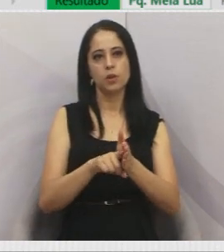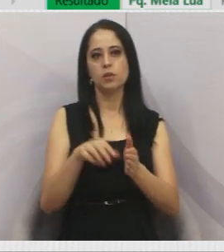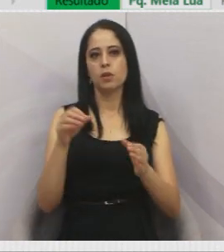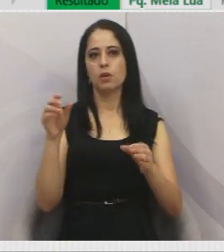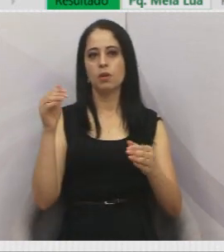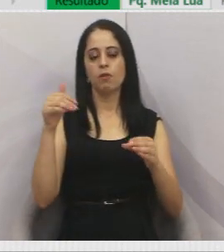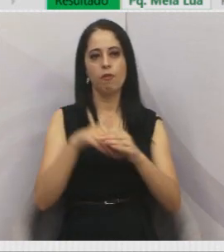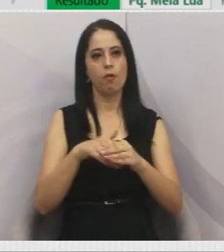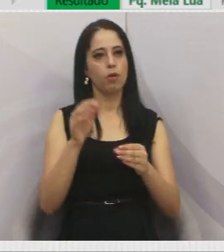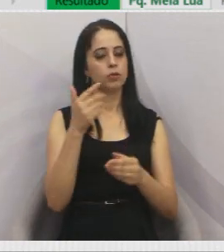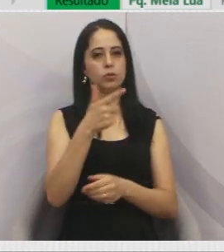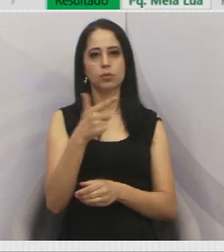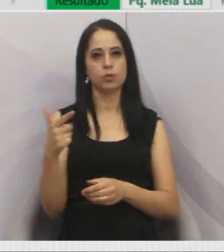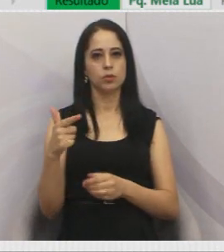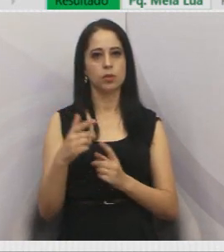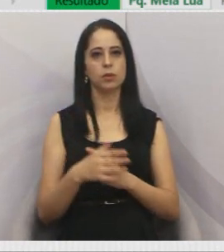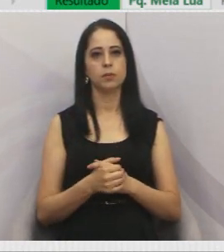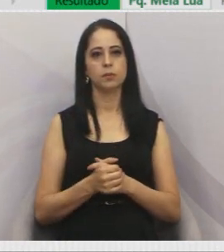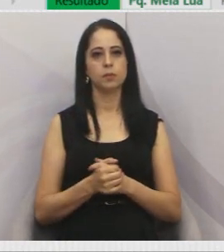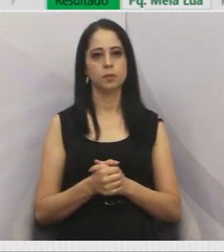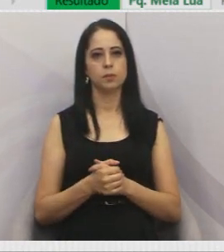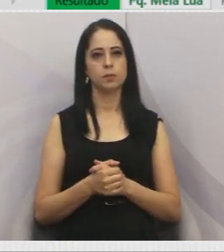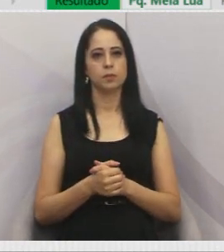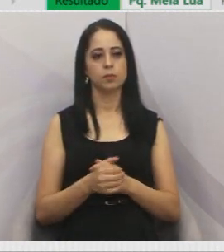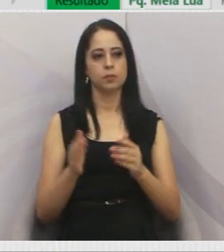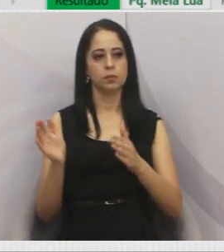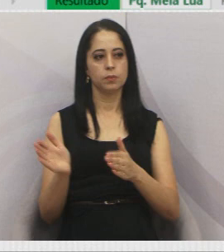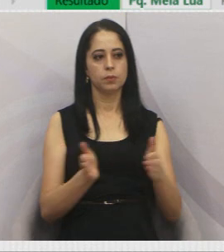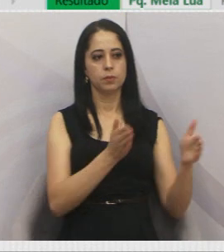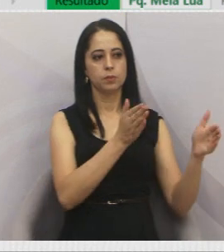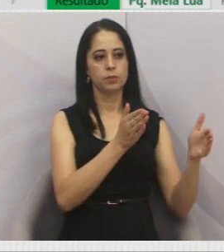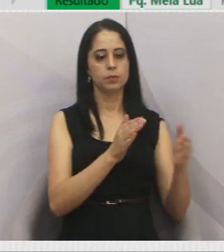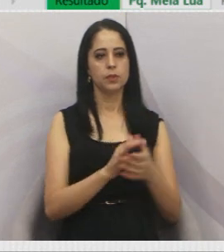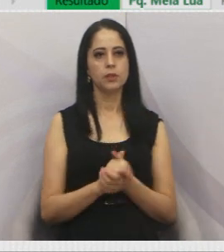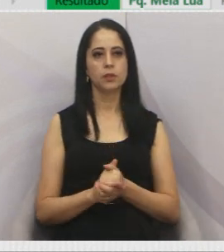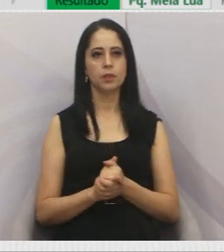civil, voto em branco. Próximo voto.